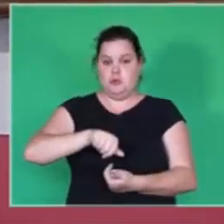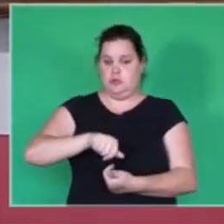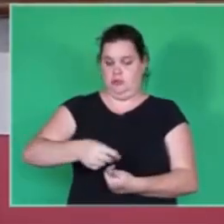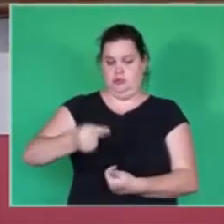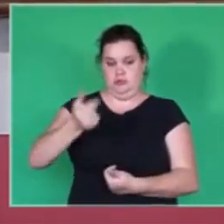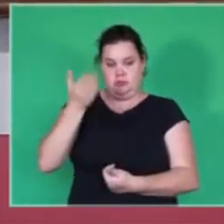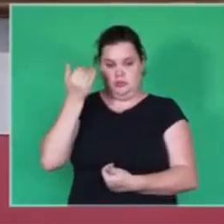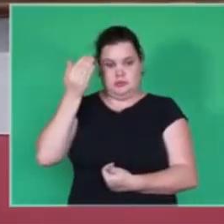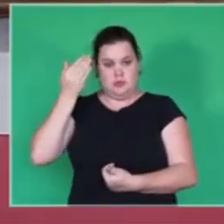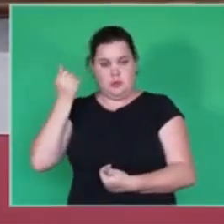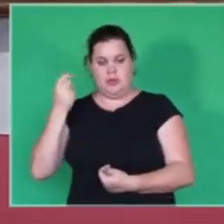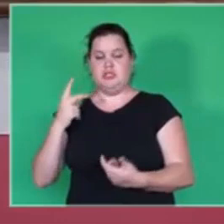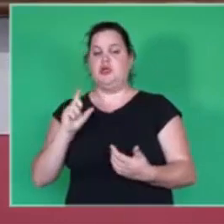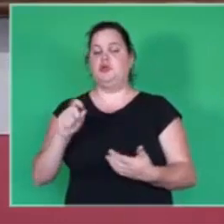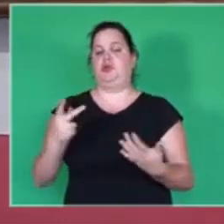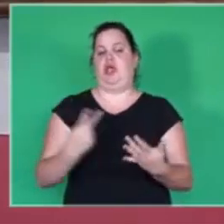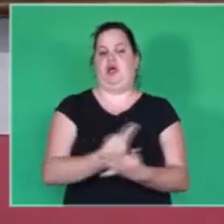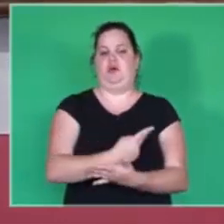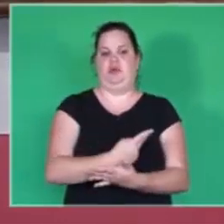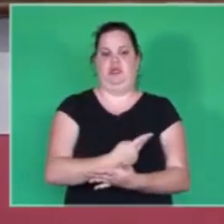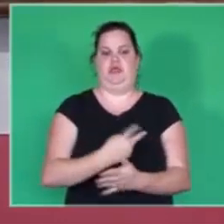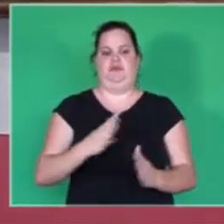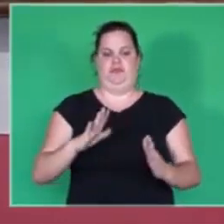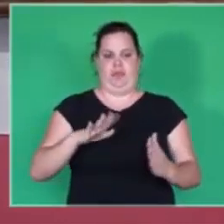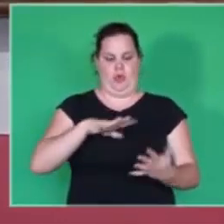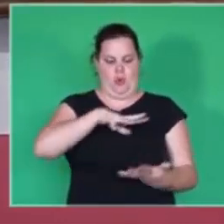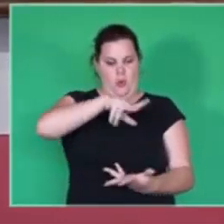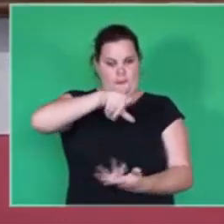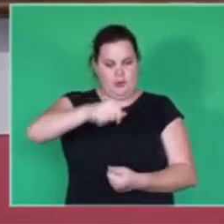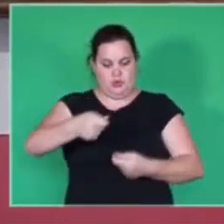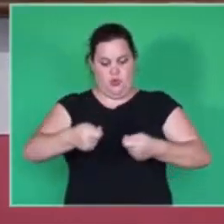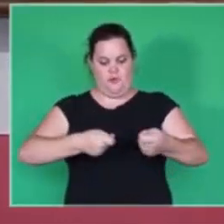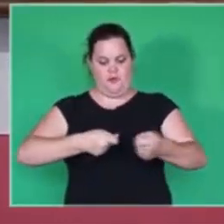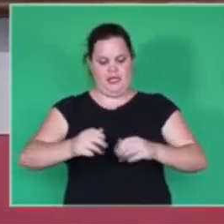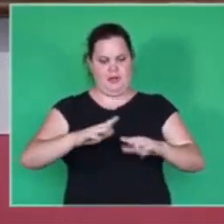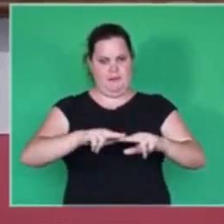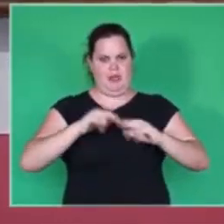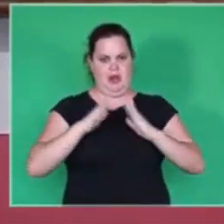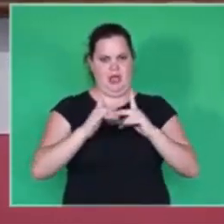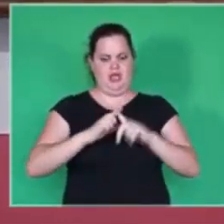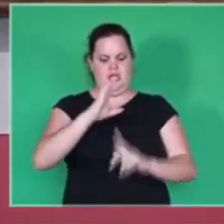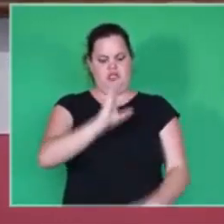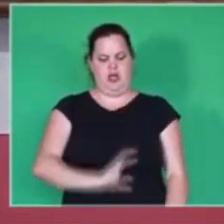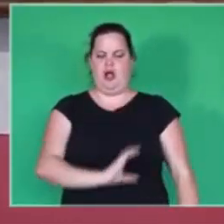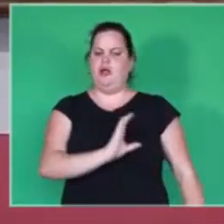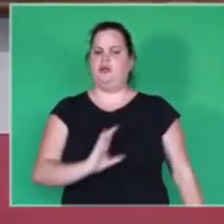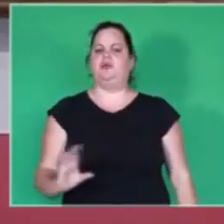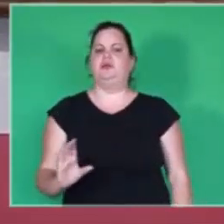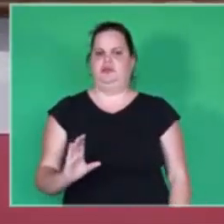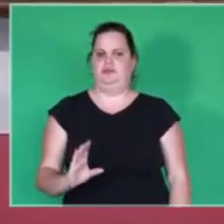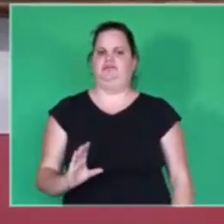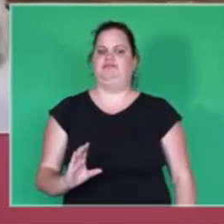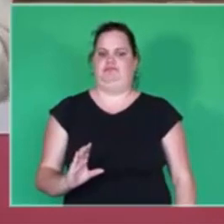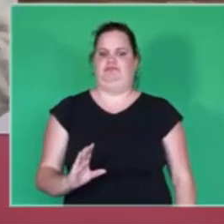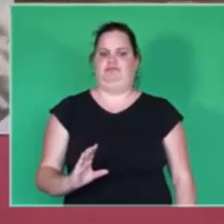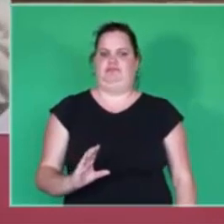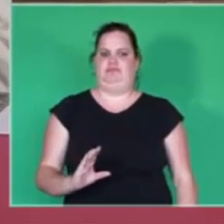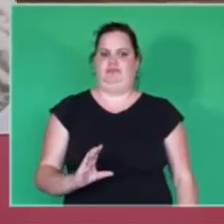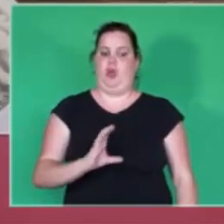o mundo daquela época passou a ser governado pela igreja. Constantino foi embora, foi para o